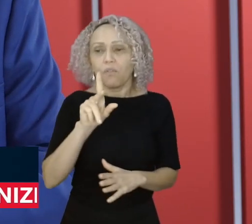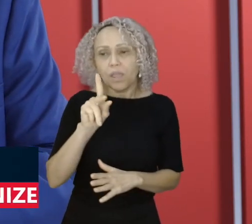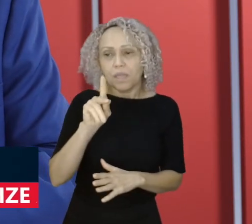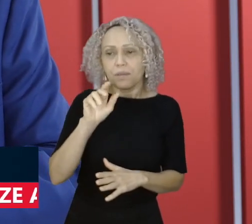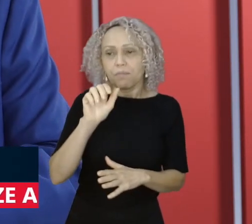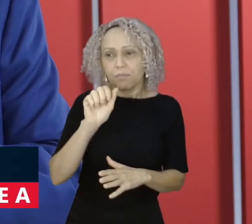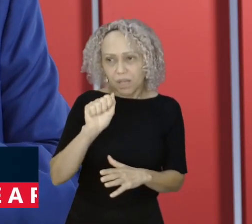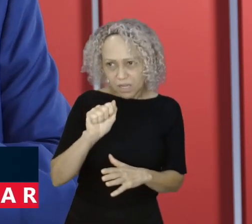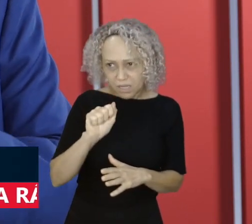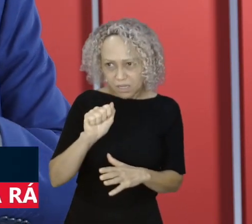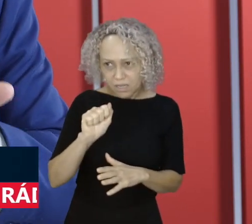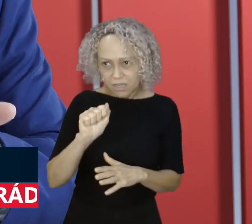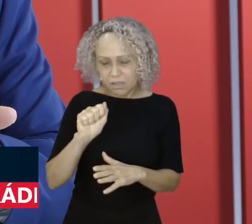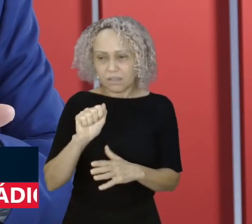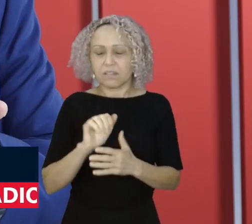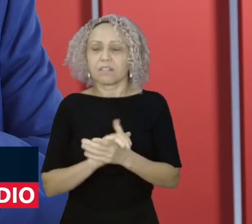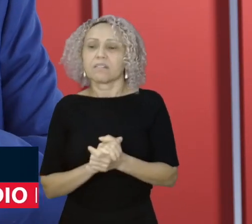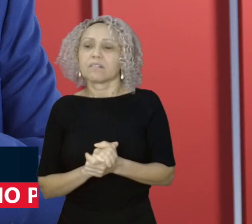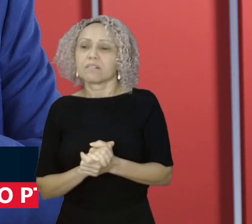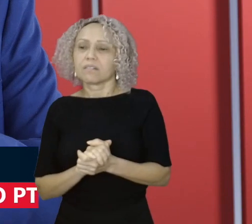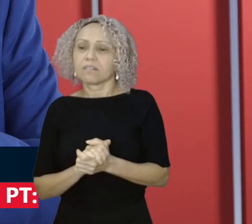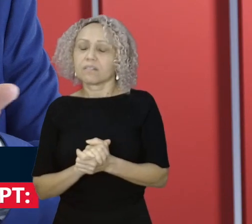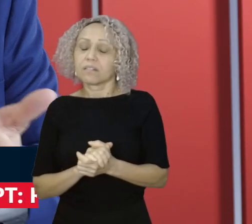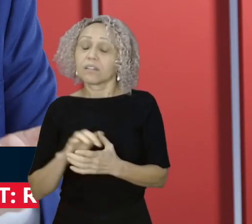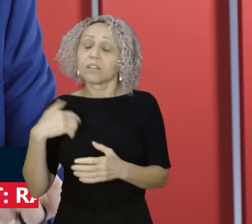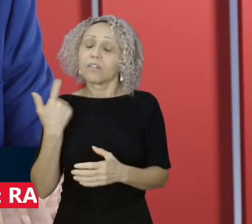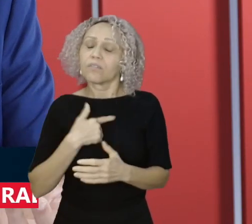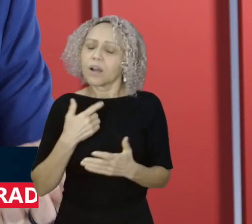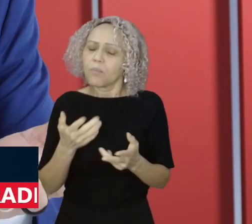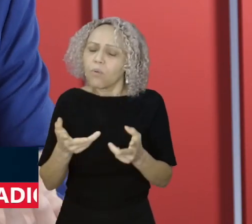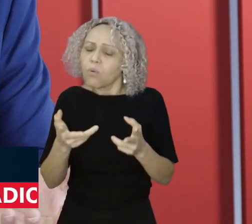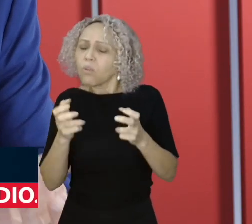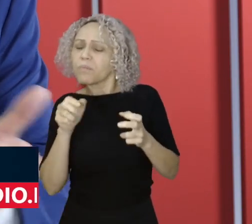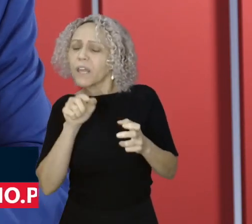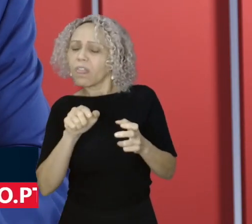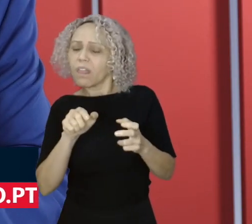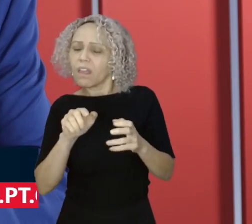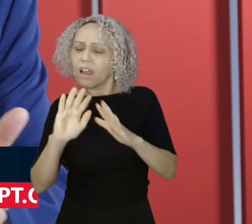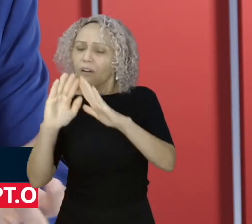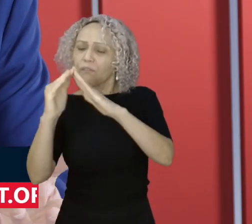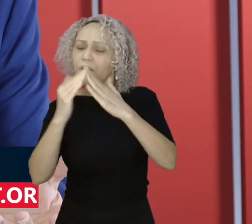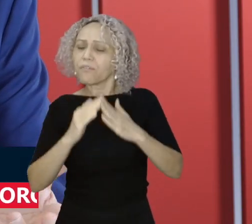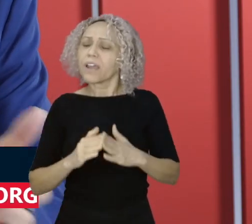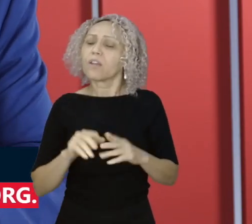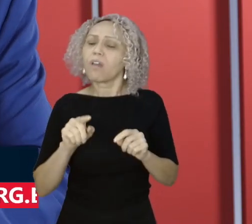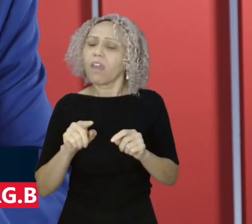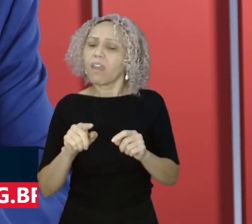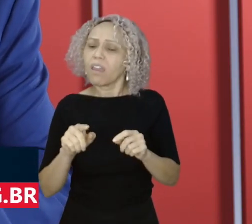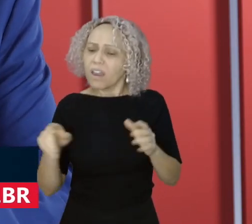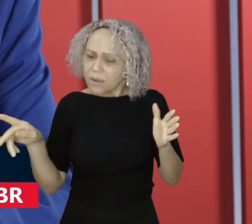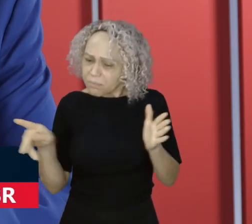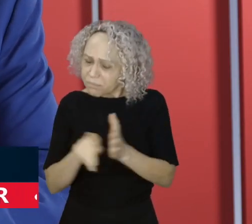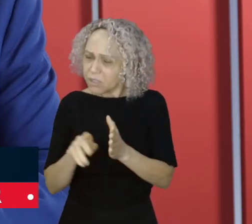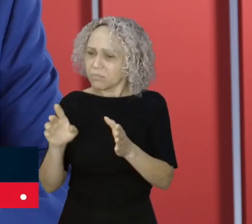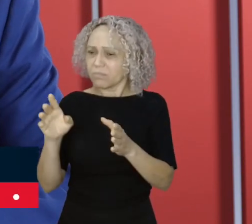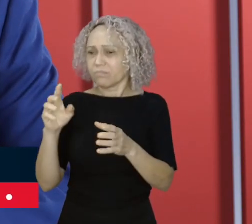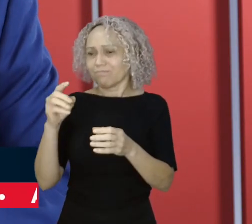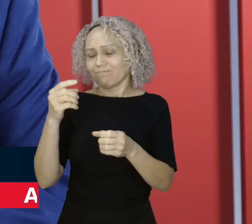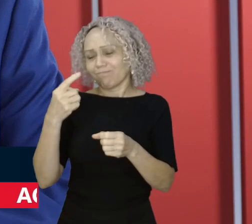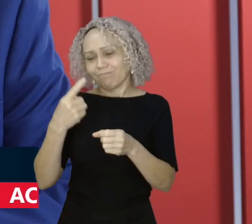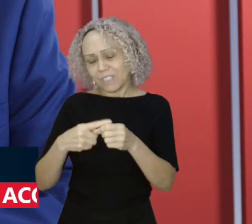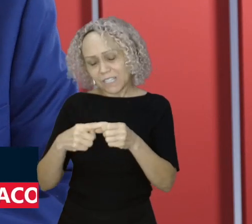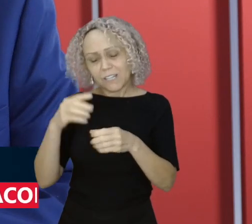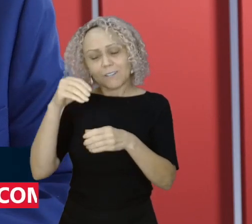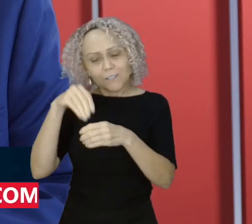nós vamos entender a favela como parte da cidade, como cidade, e por isso ela tem